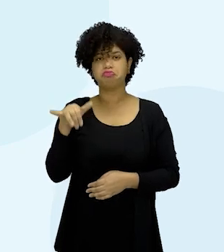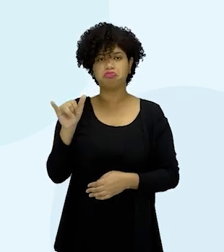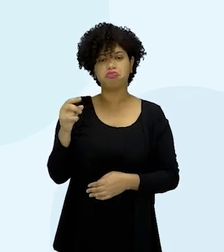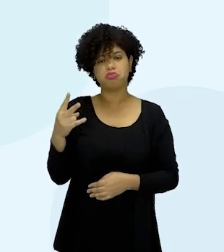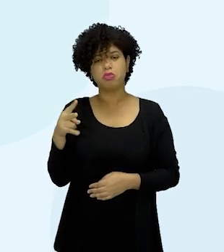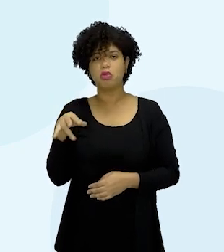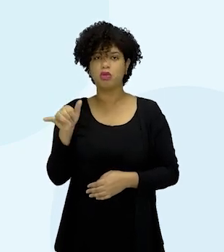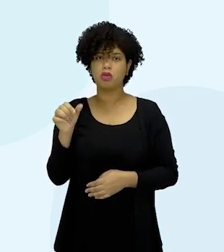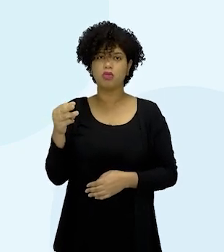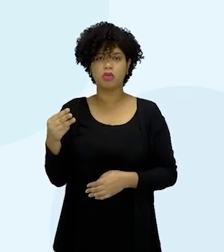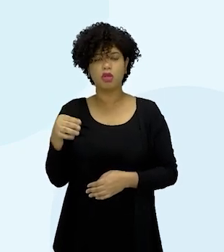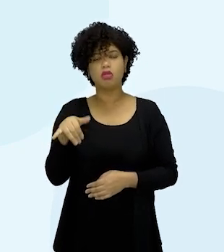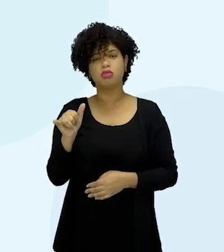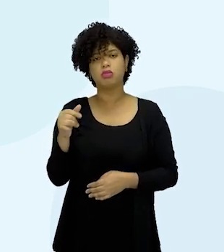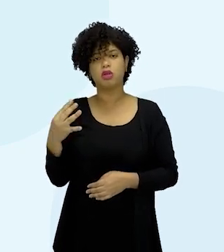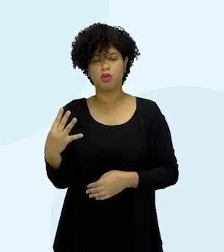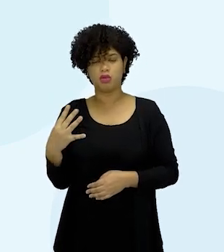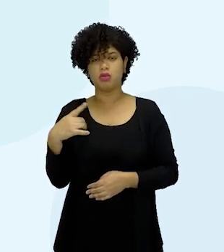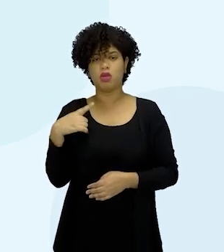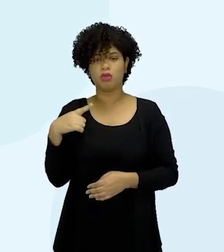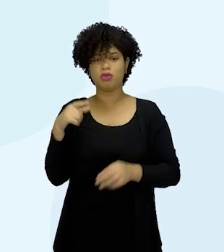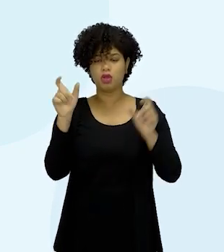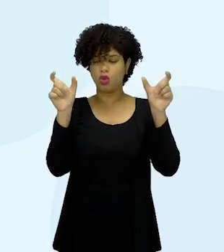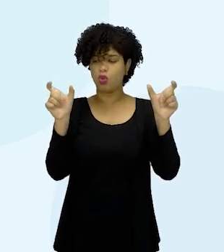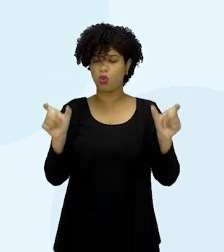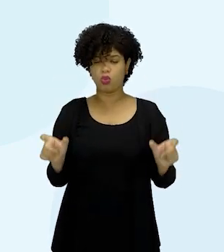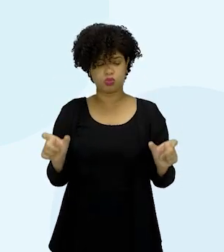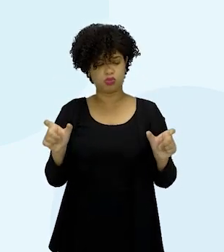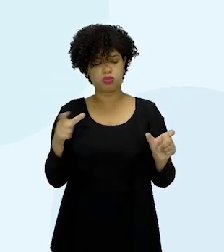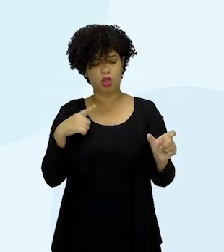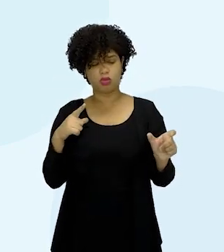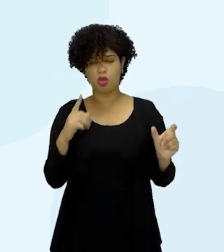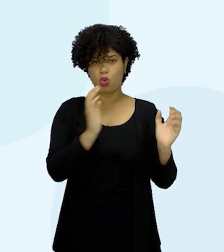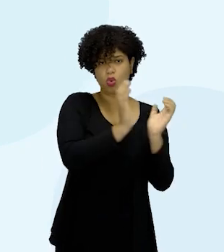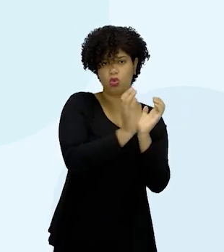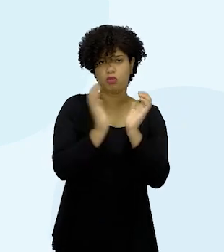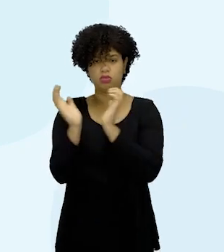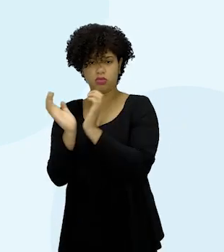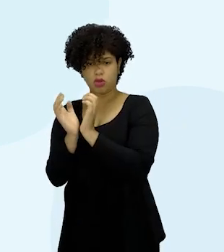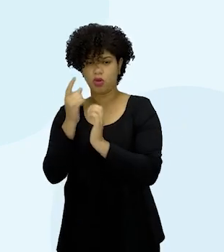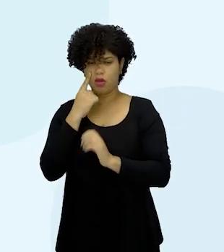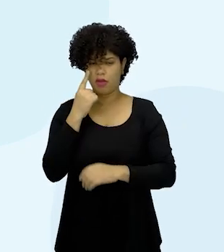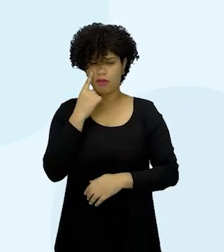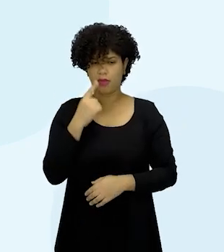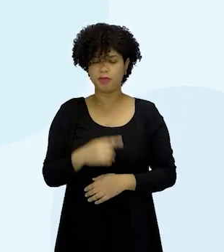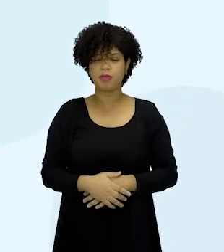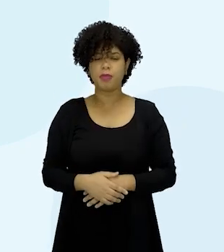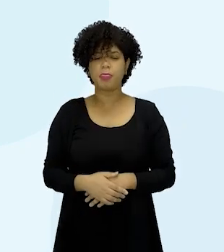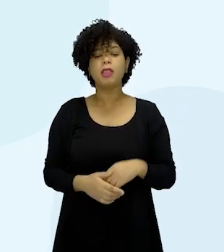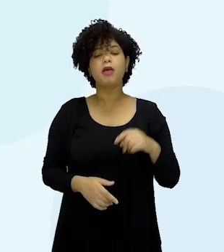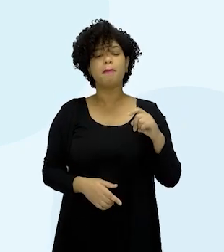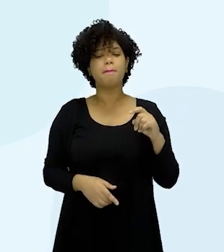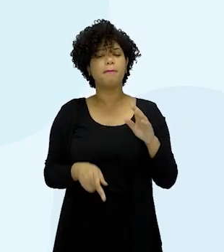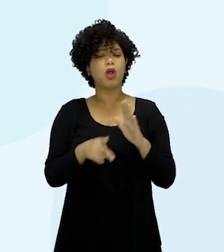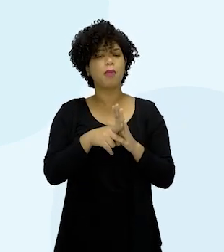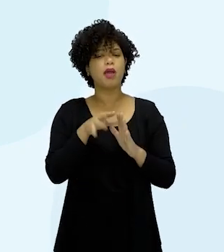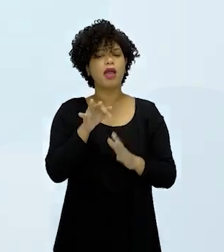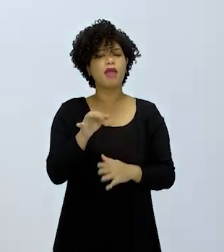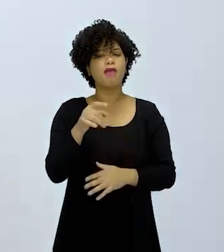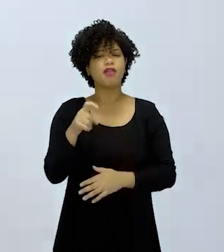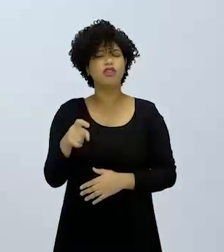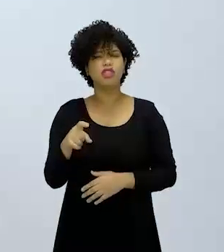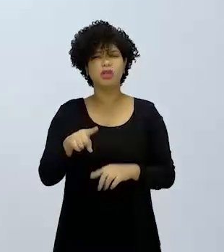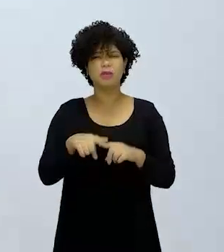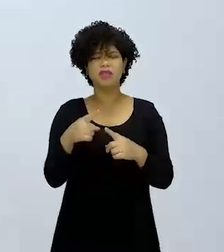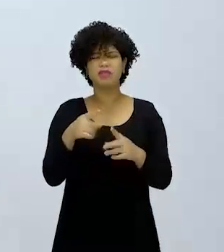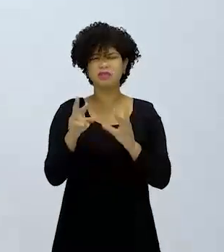Y1, Y2, Y3, Y4. E aí, eu vou ter uma lei de formação, que está aqui, Y igual a F de X. Professora, o que é lei de